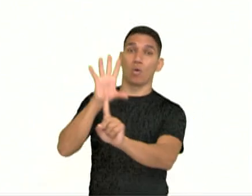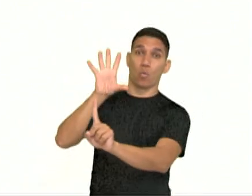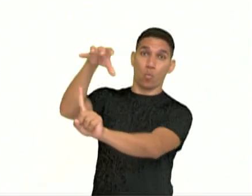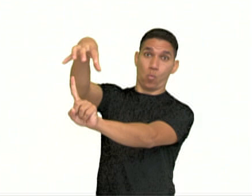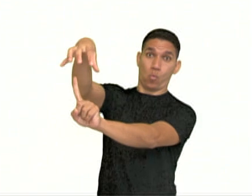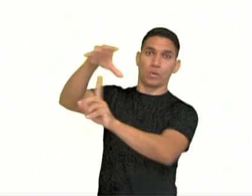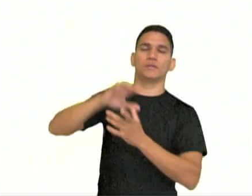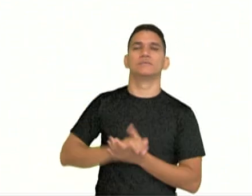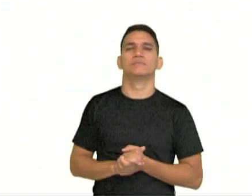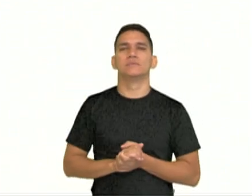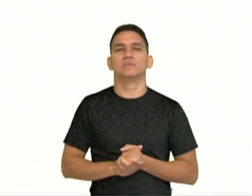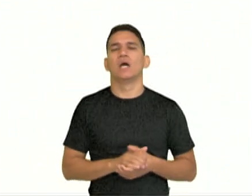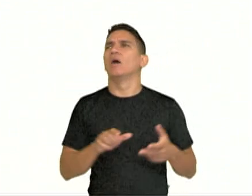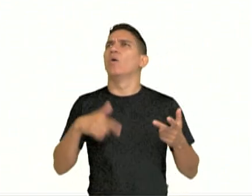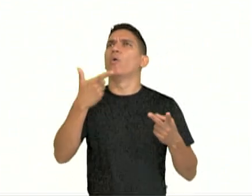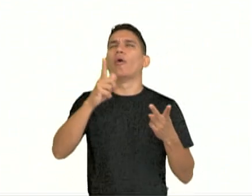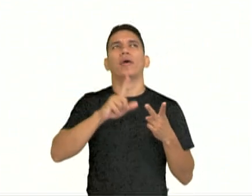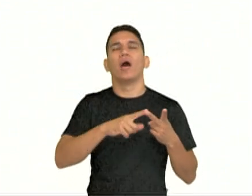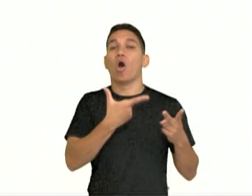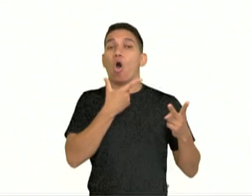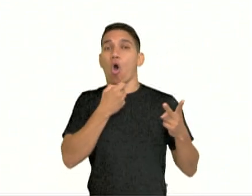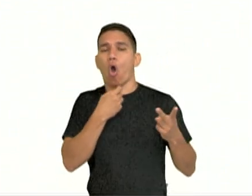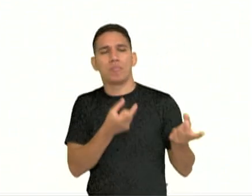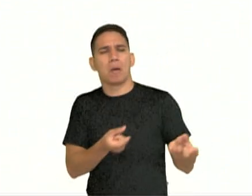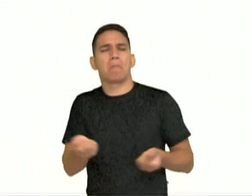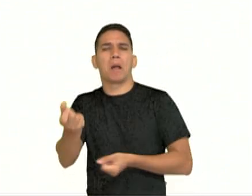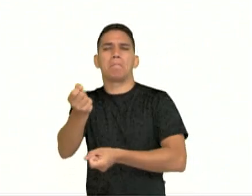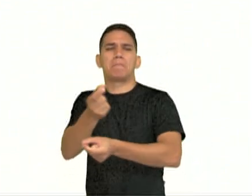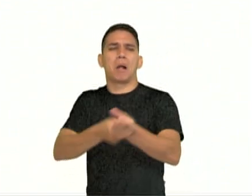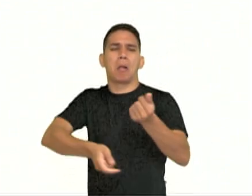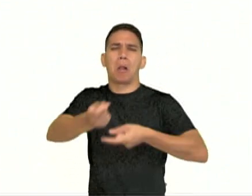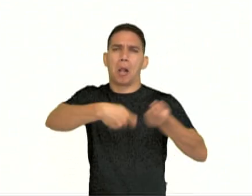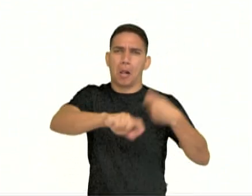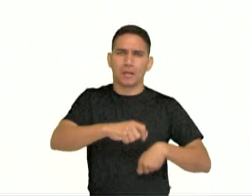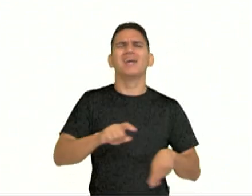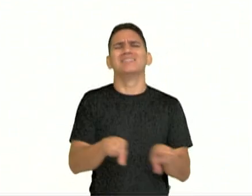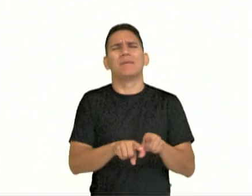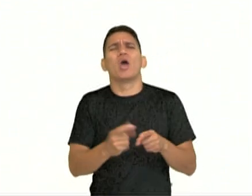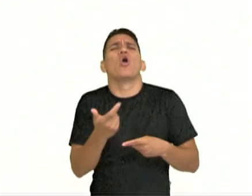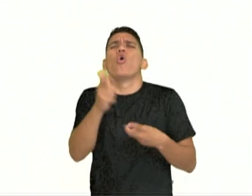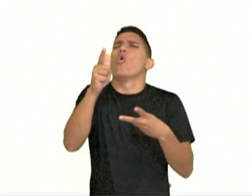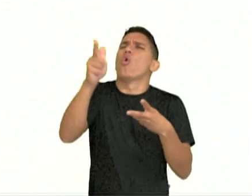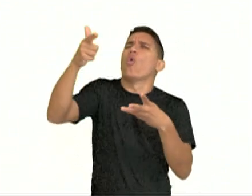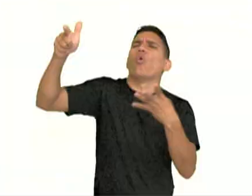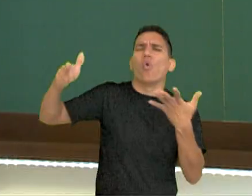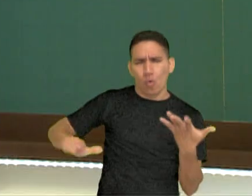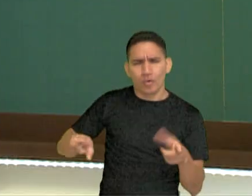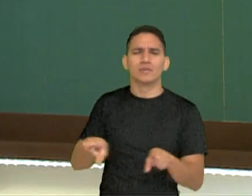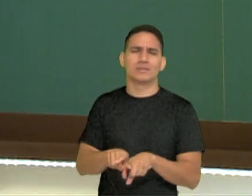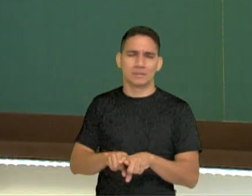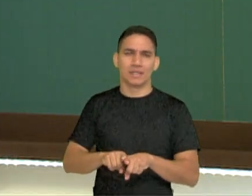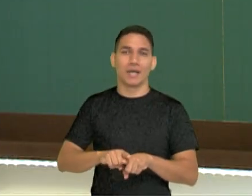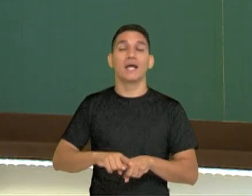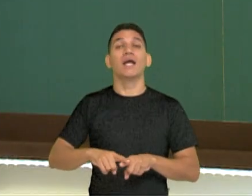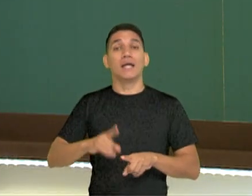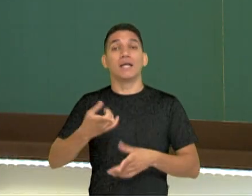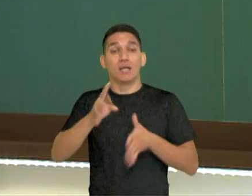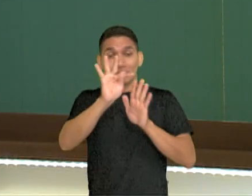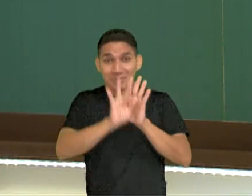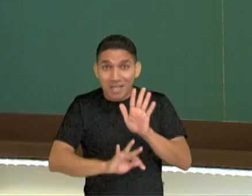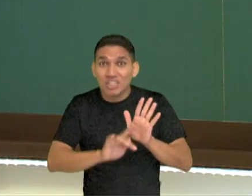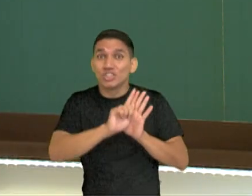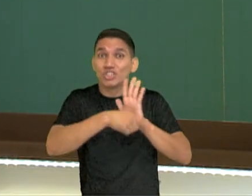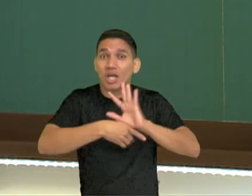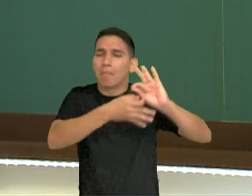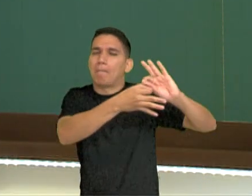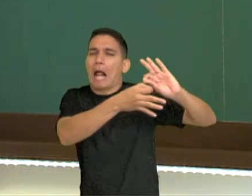rei, o homem de negócios e ainda muitos outros, né? Então, é um texto muito longo em que